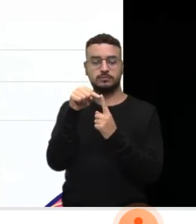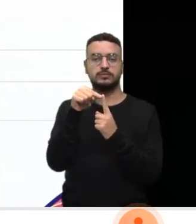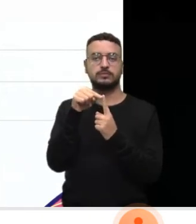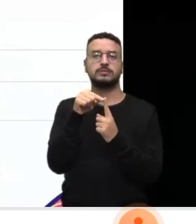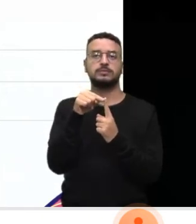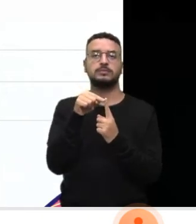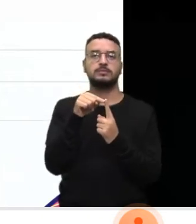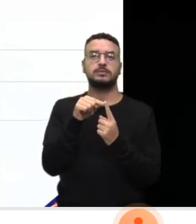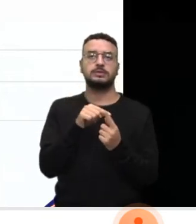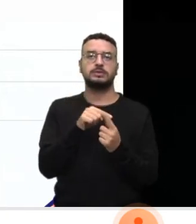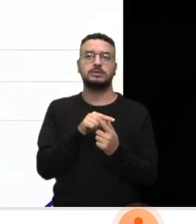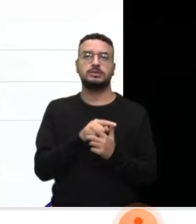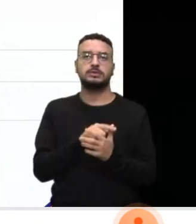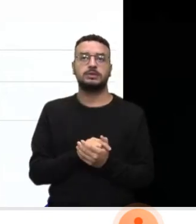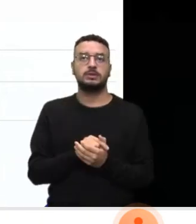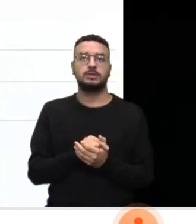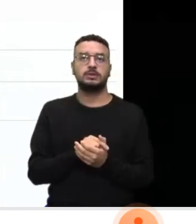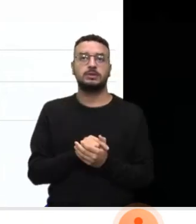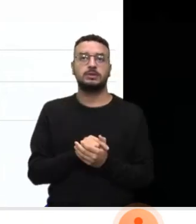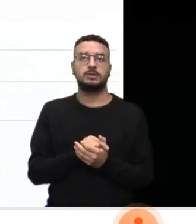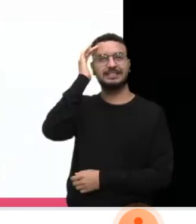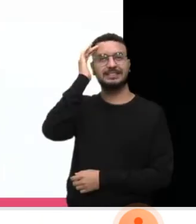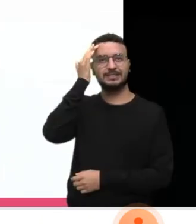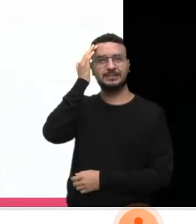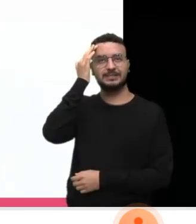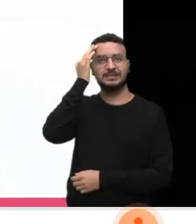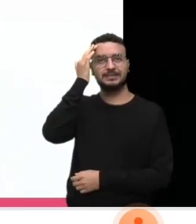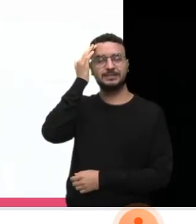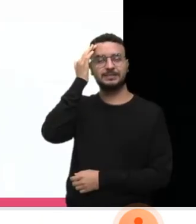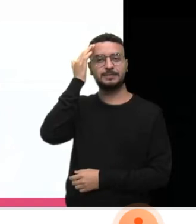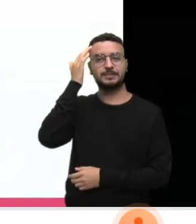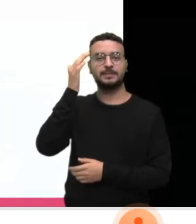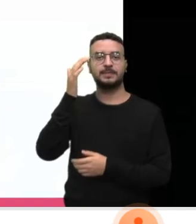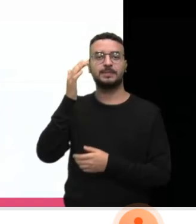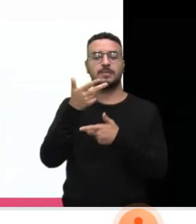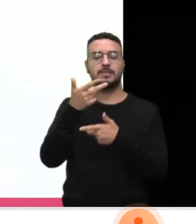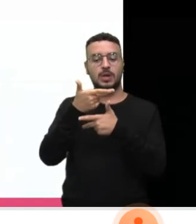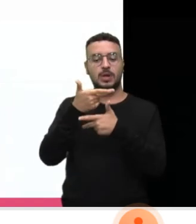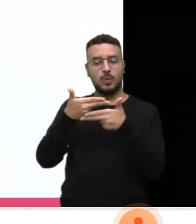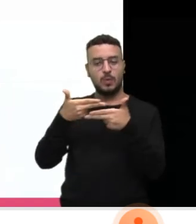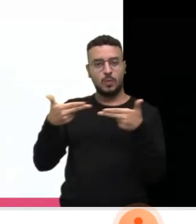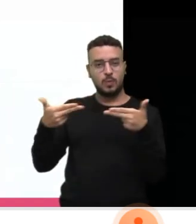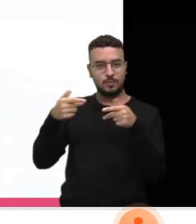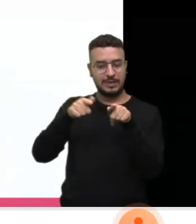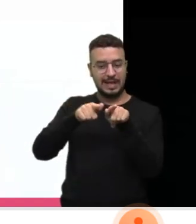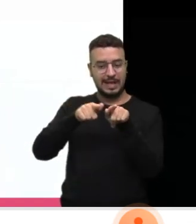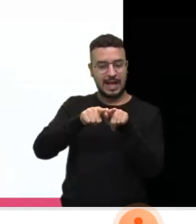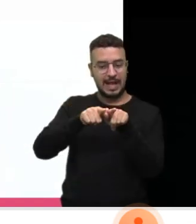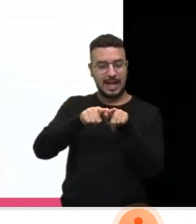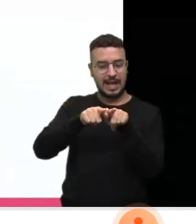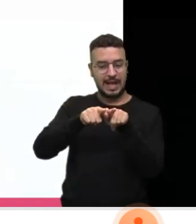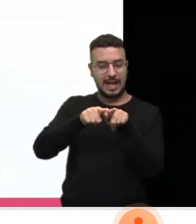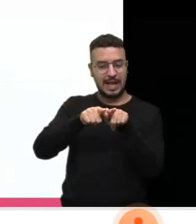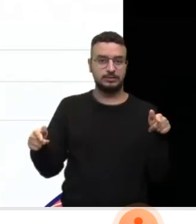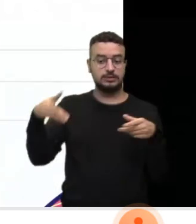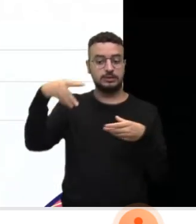Que é compreender os aspectos gramaticais da língua brasileira de sinais,